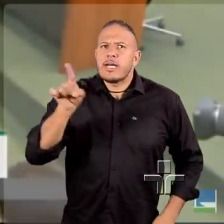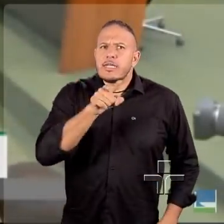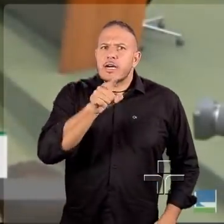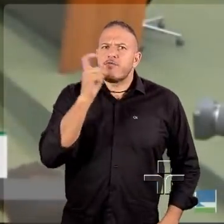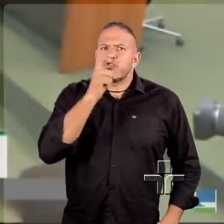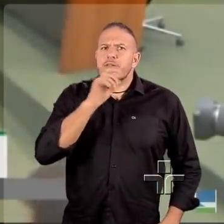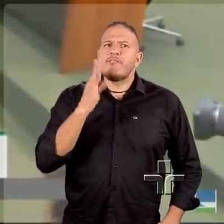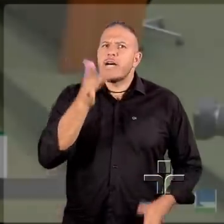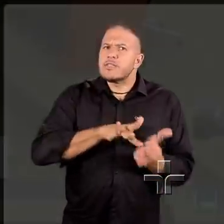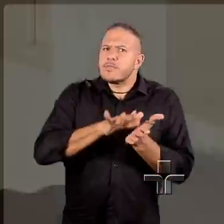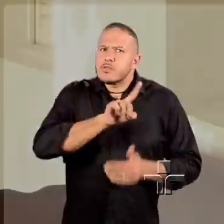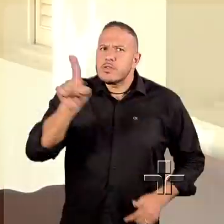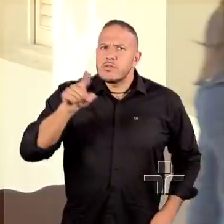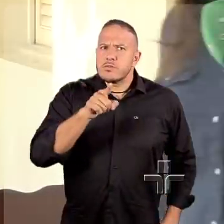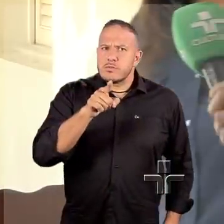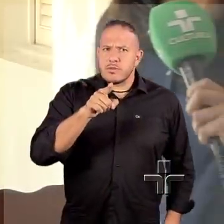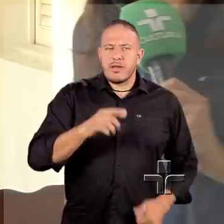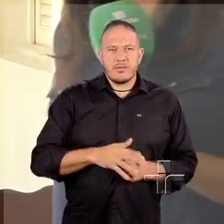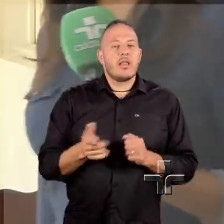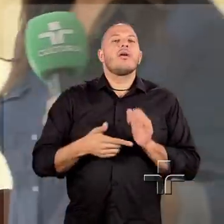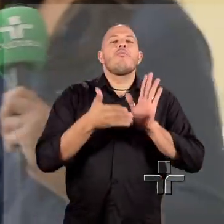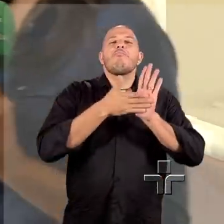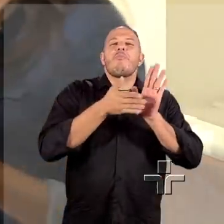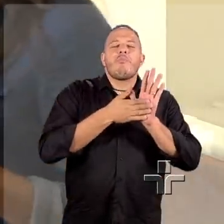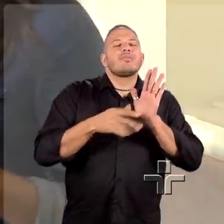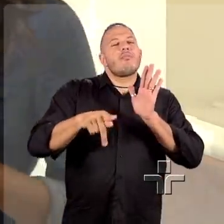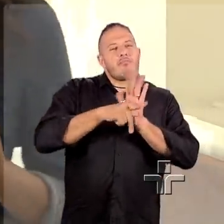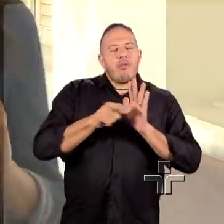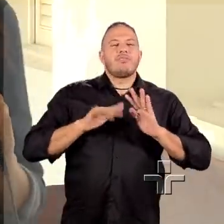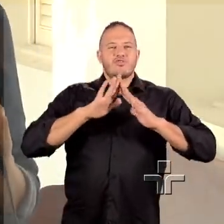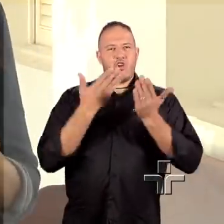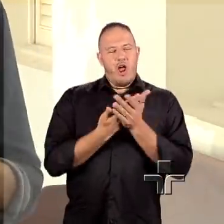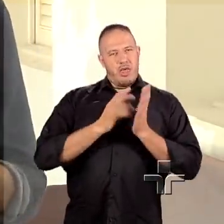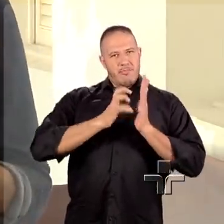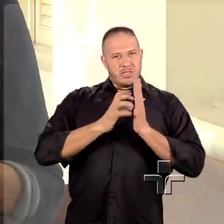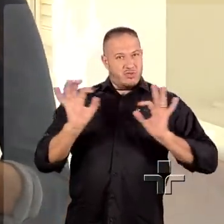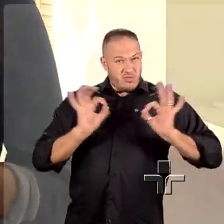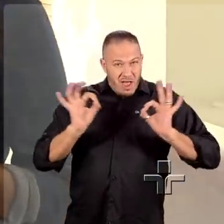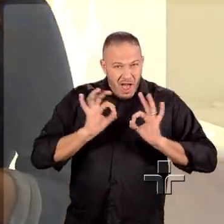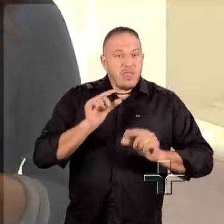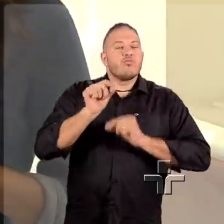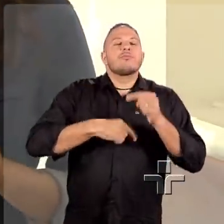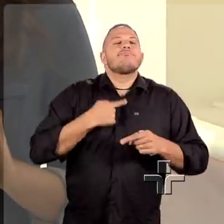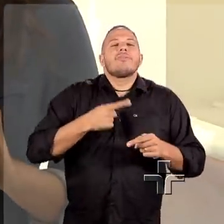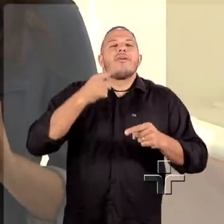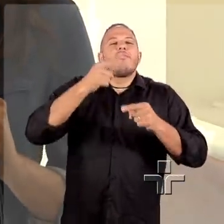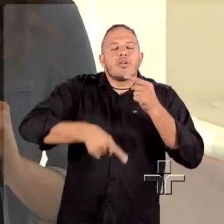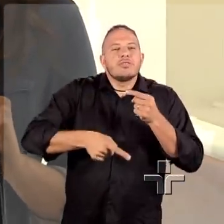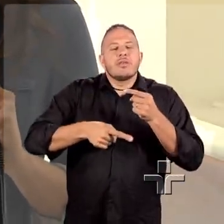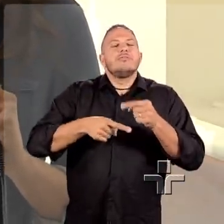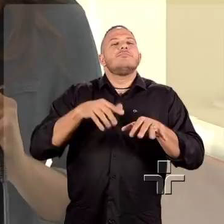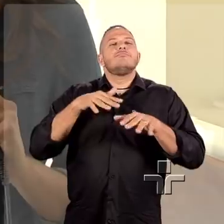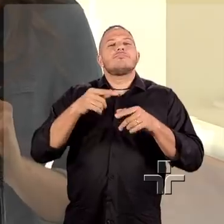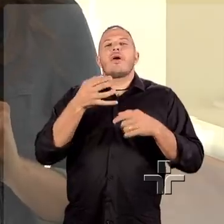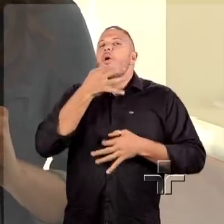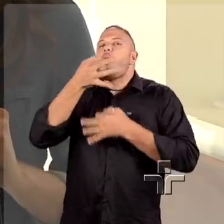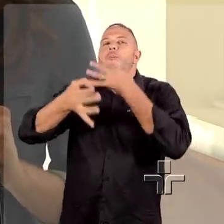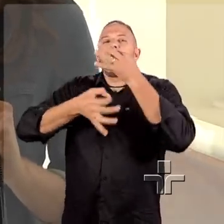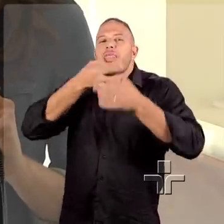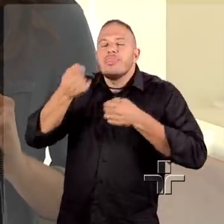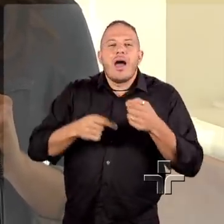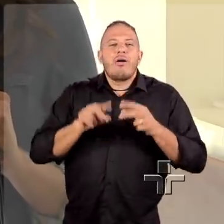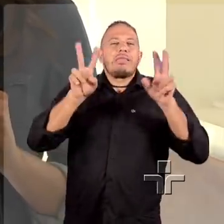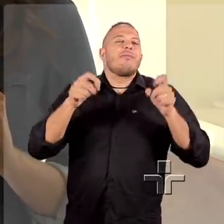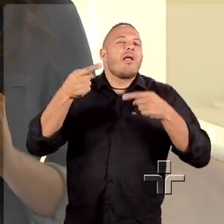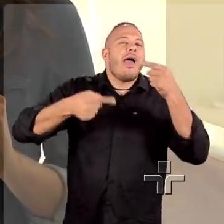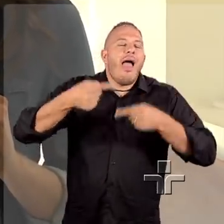seja dissimulada e mentirosa. Entre as propostas do projeto Escola Sem Partido estão a proibição da manifestação de posicionamentos